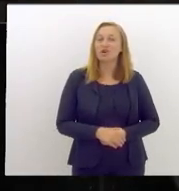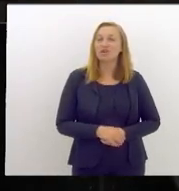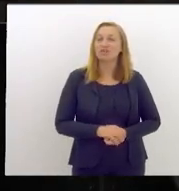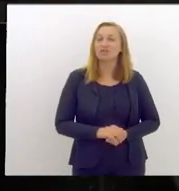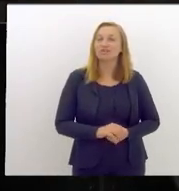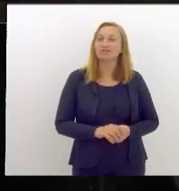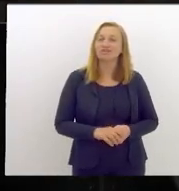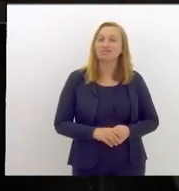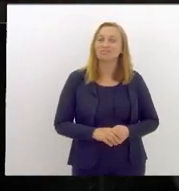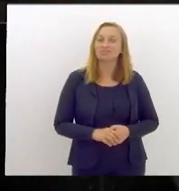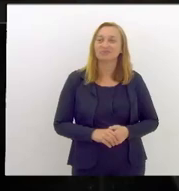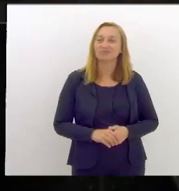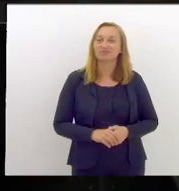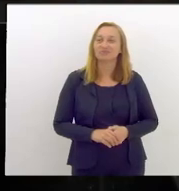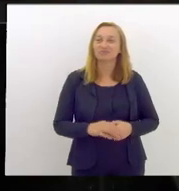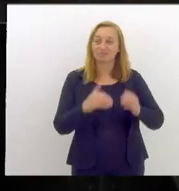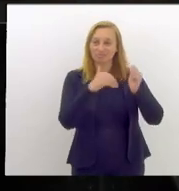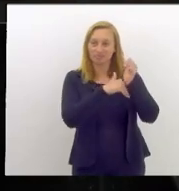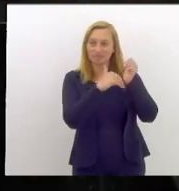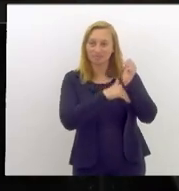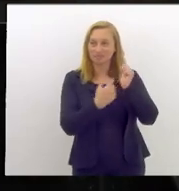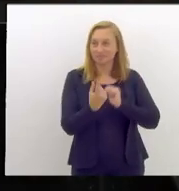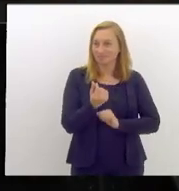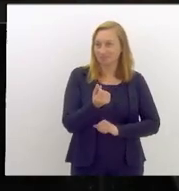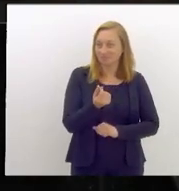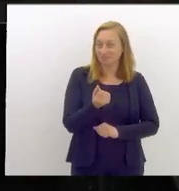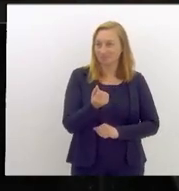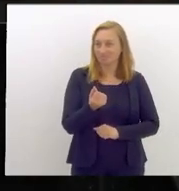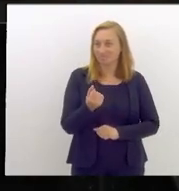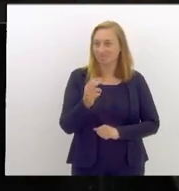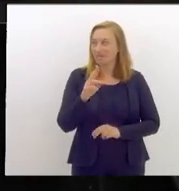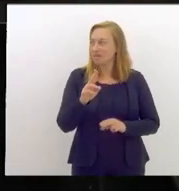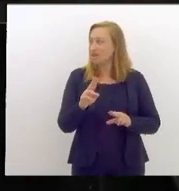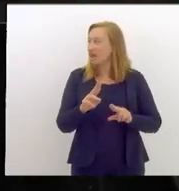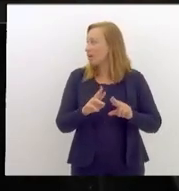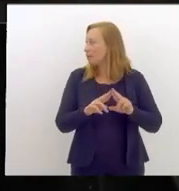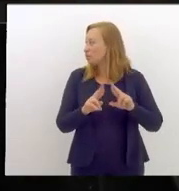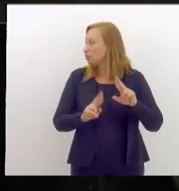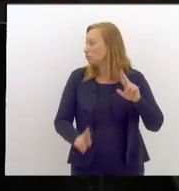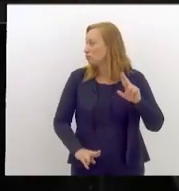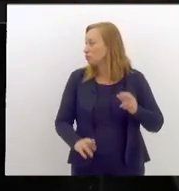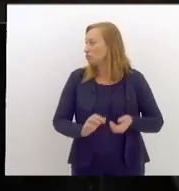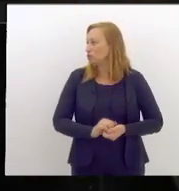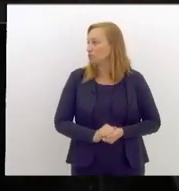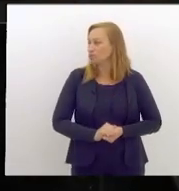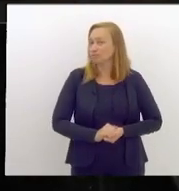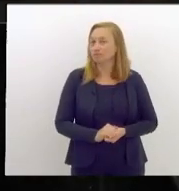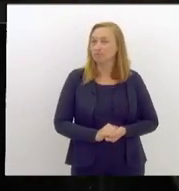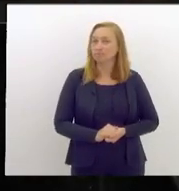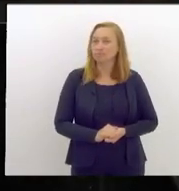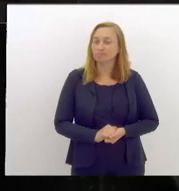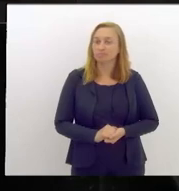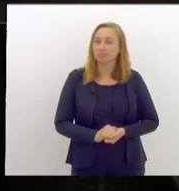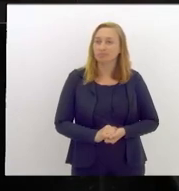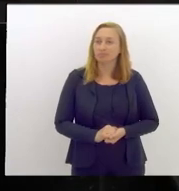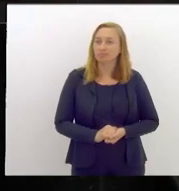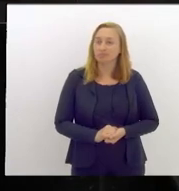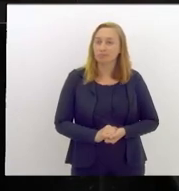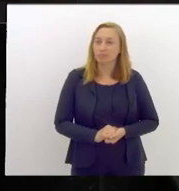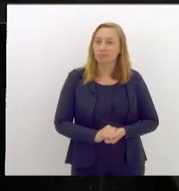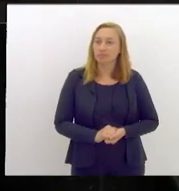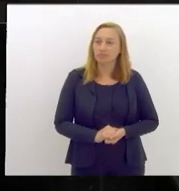as folhas secretas da UERJ e também da serpes diante disso